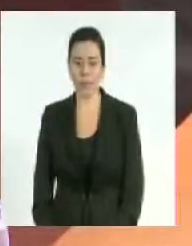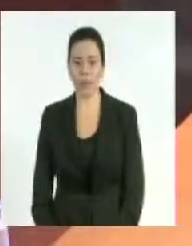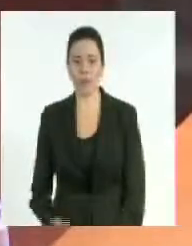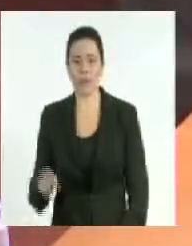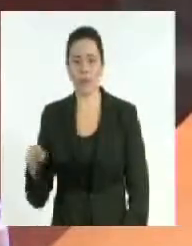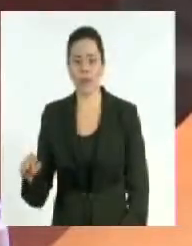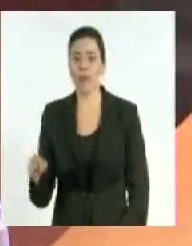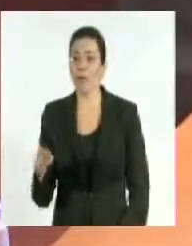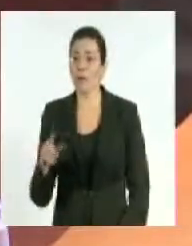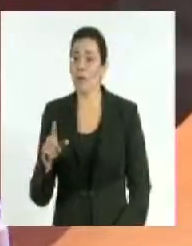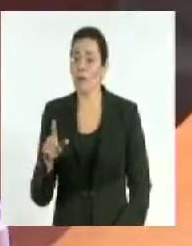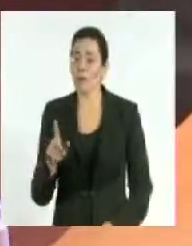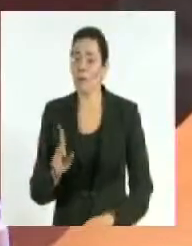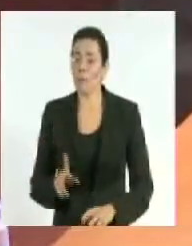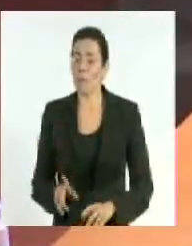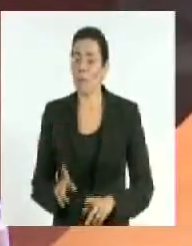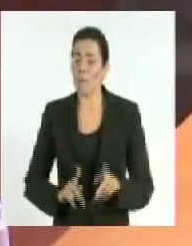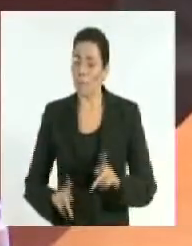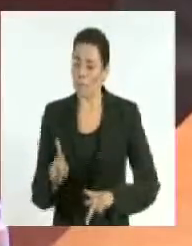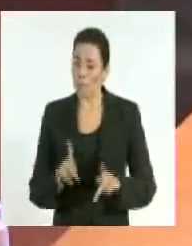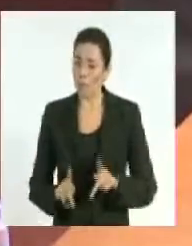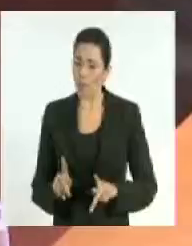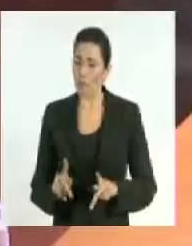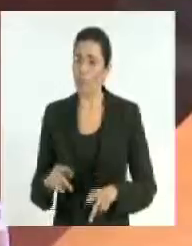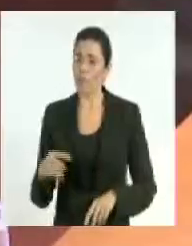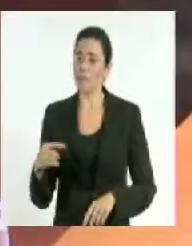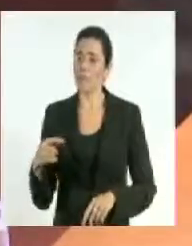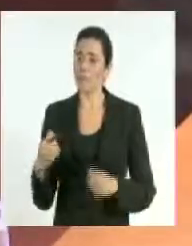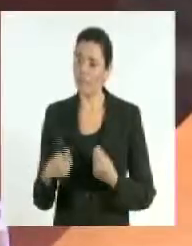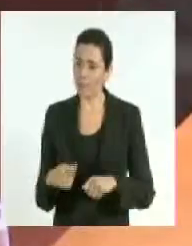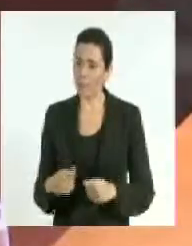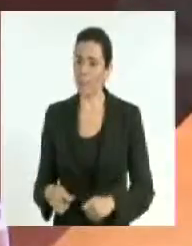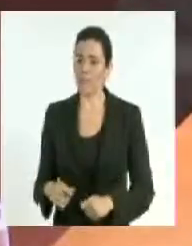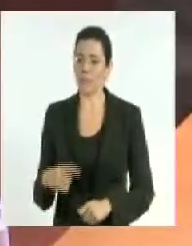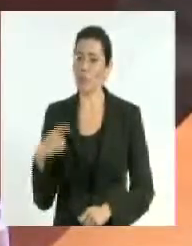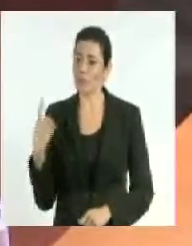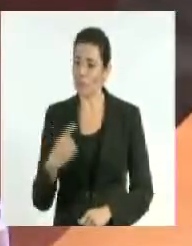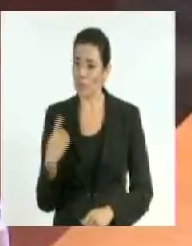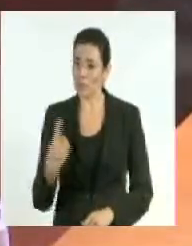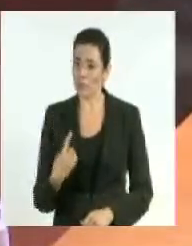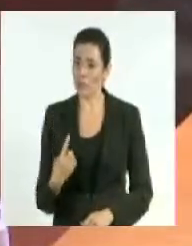do pouco que fica. E se nós não gritarmos, fique certo, que o recurso desse